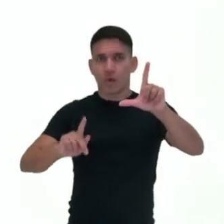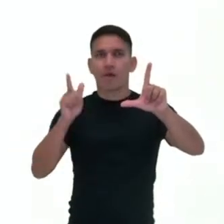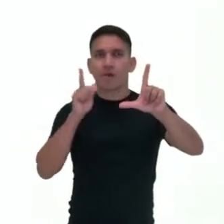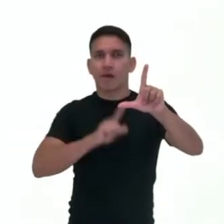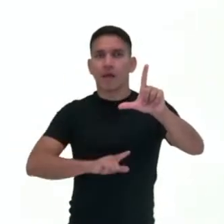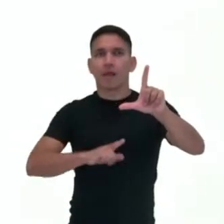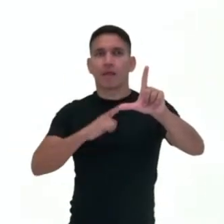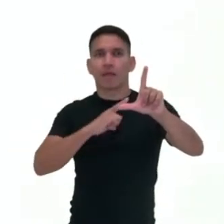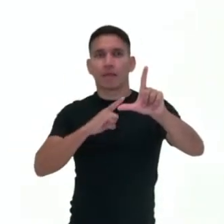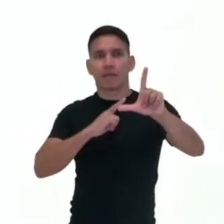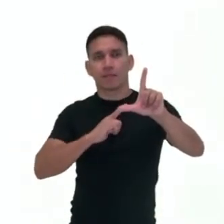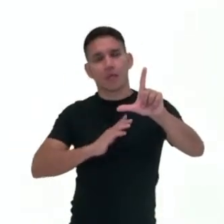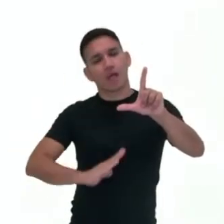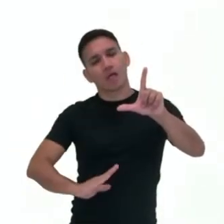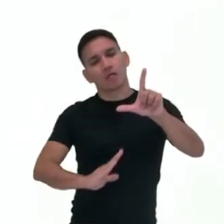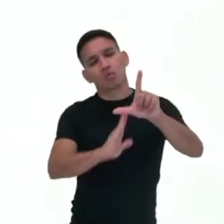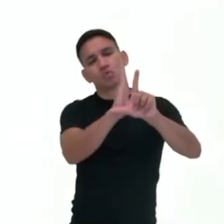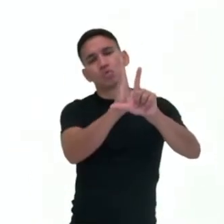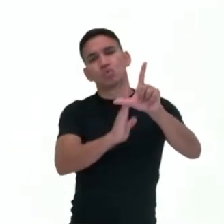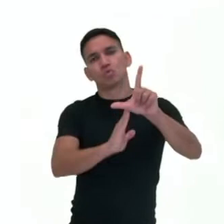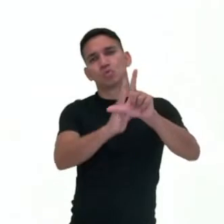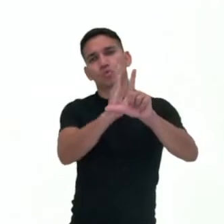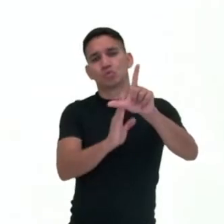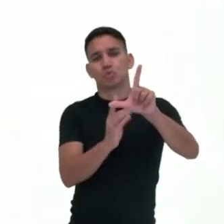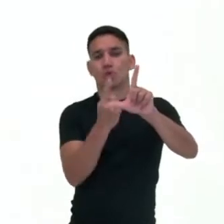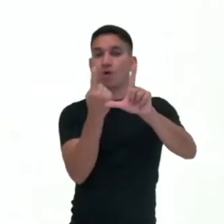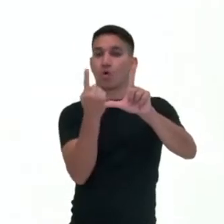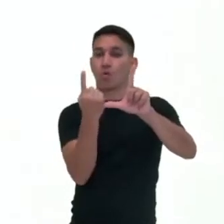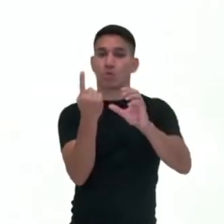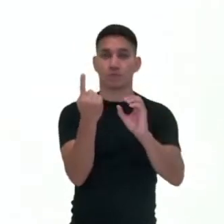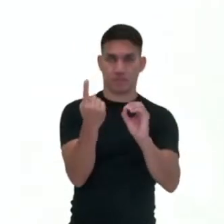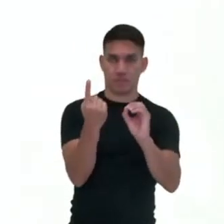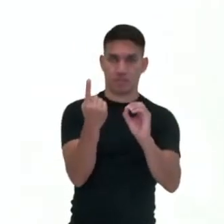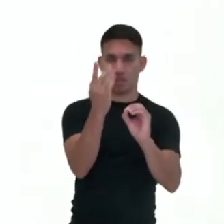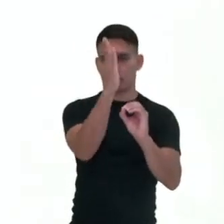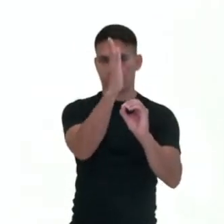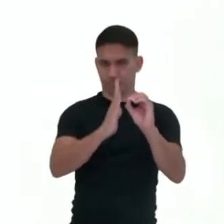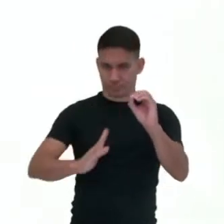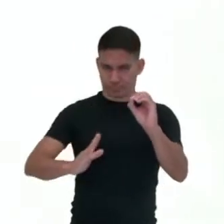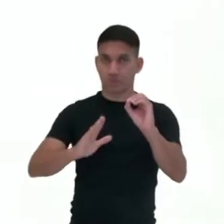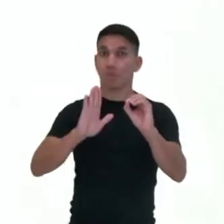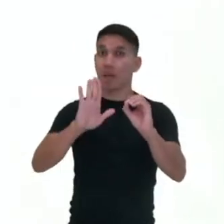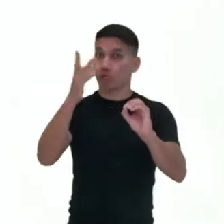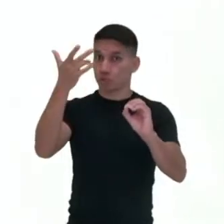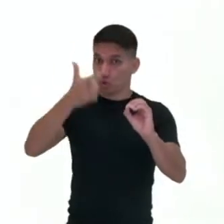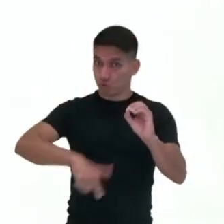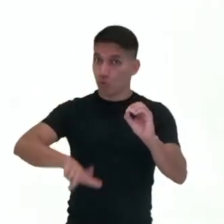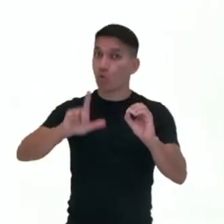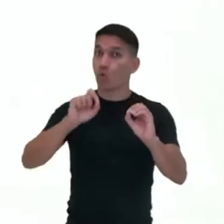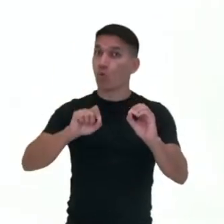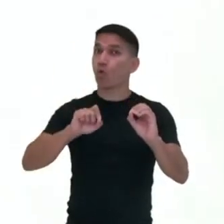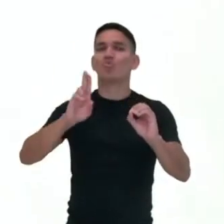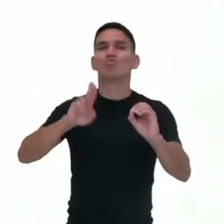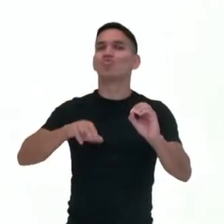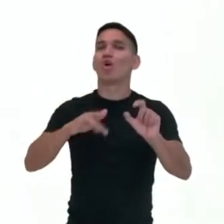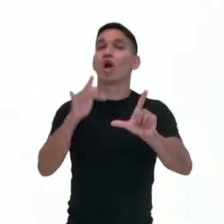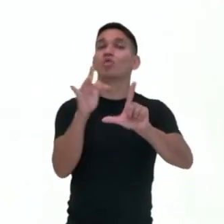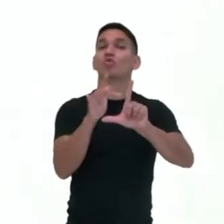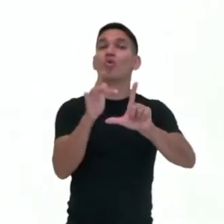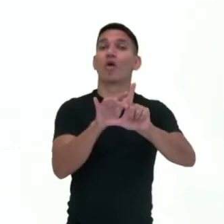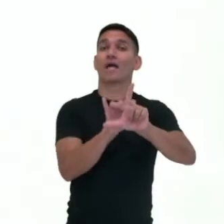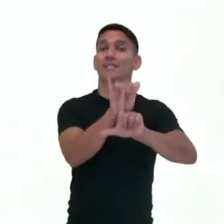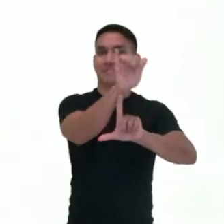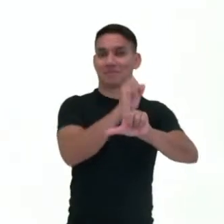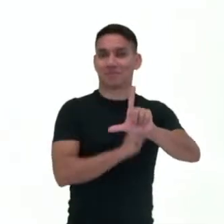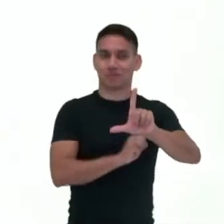passa cortando aqui o eixo do x no ponto 1 e 0. Novamente falando, pessoal, ela nunca vai encostar no eixo